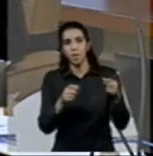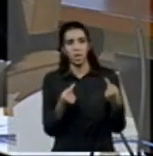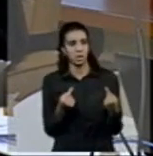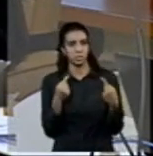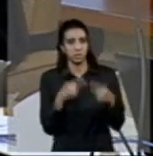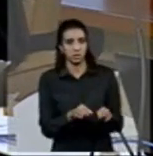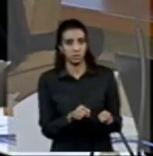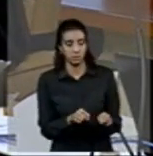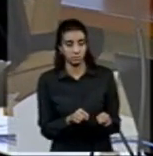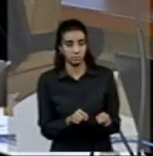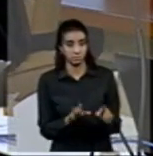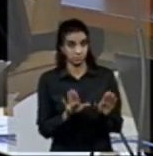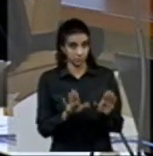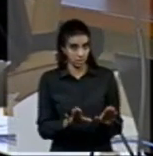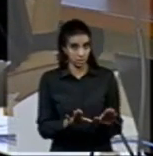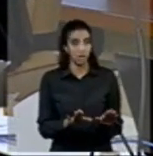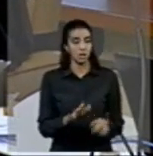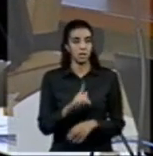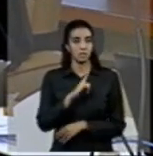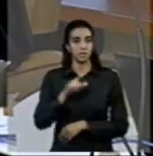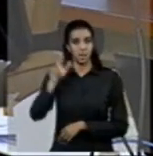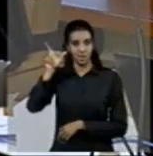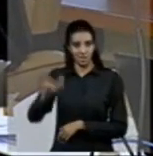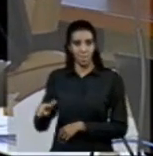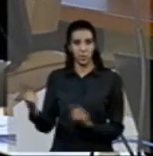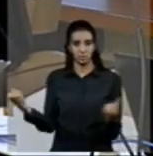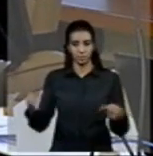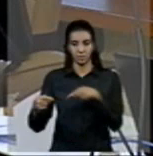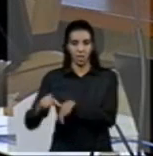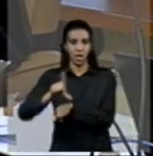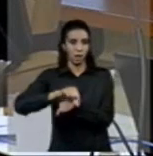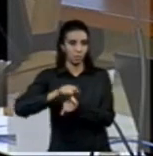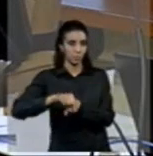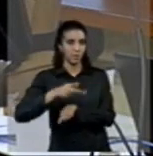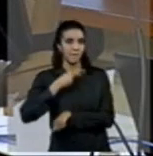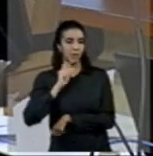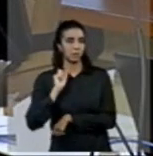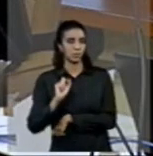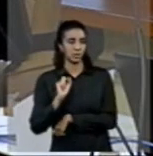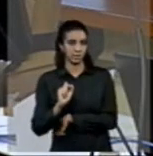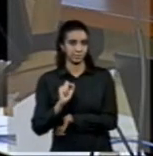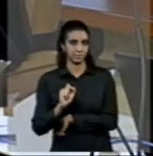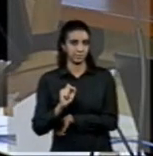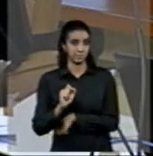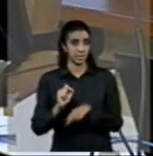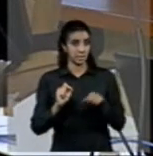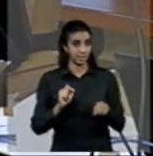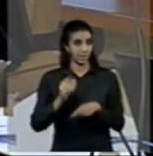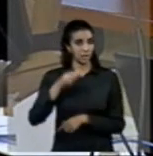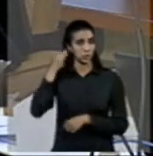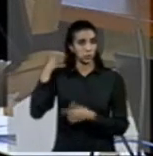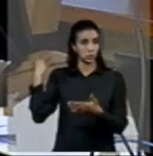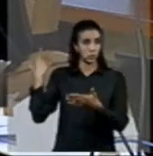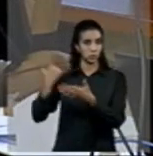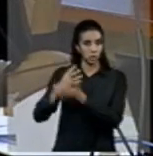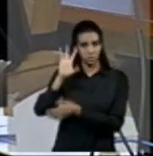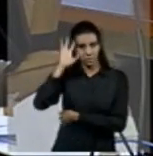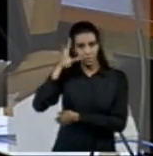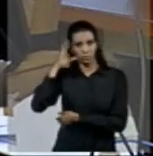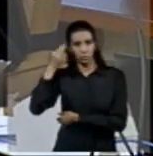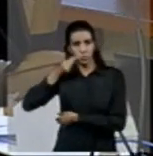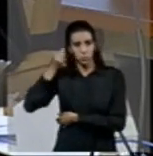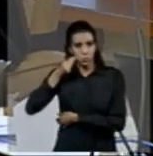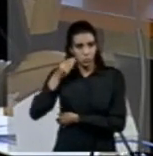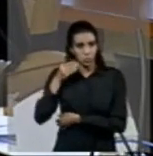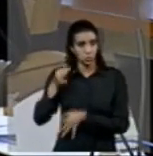vêm sustentados pelo arguente como a contrariedade da prática jurisprudencial que indica